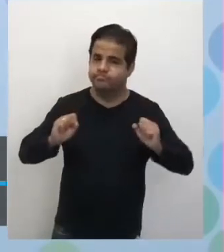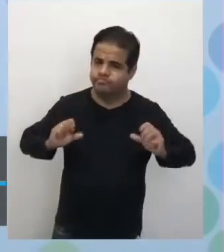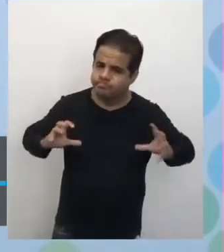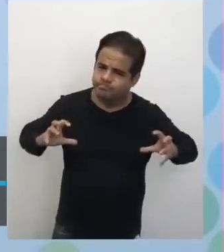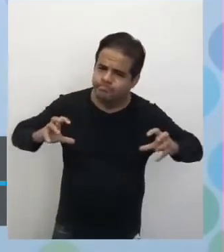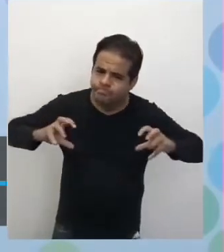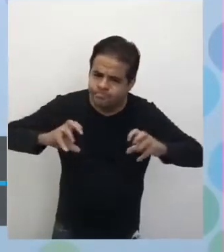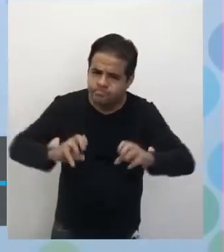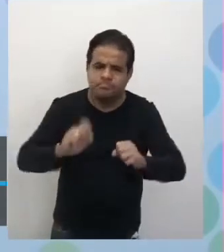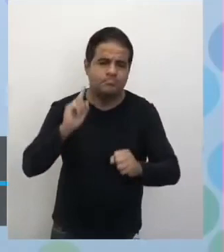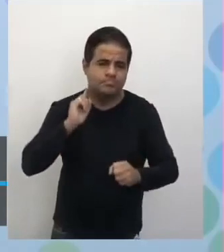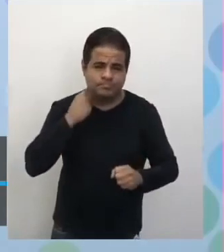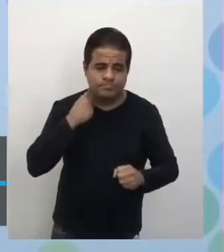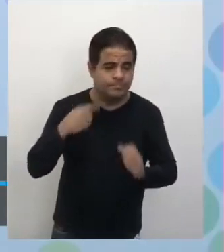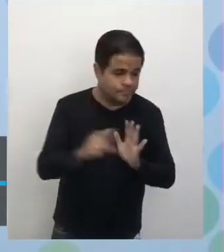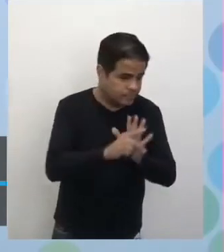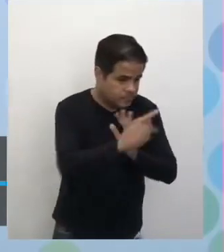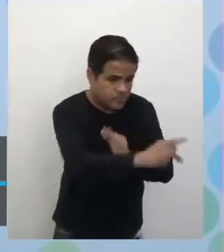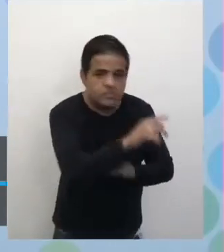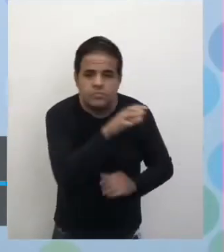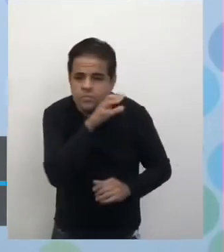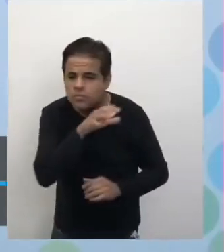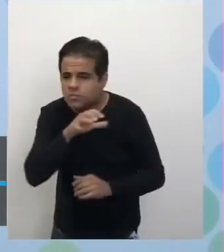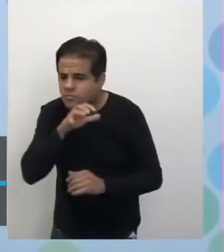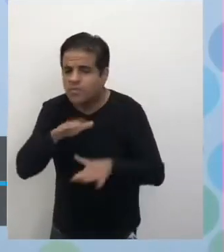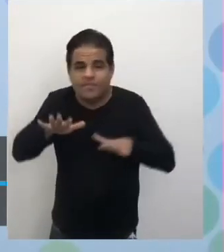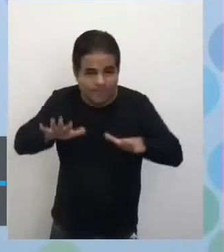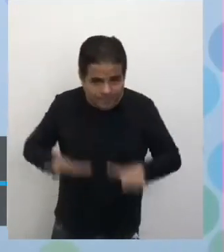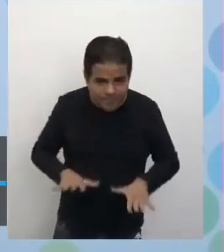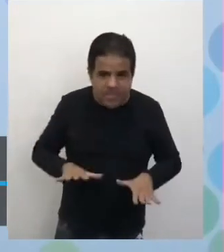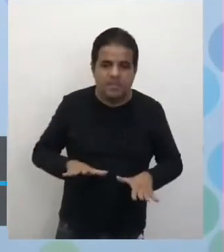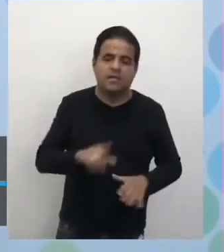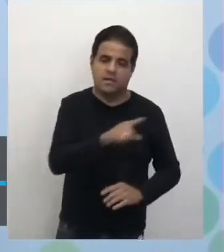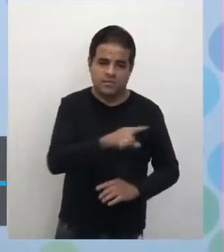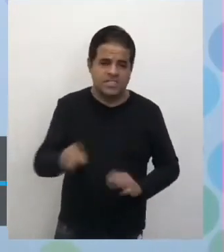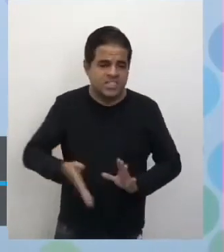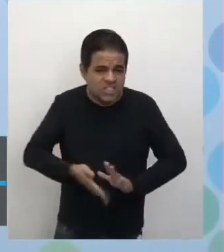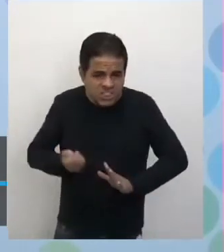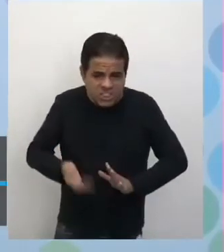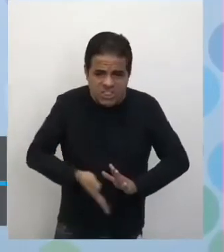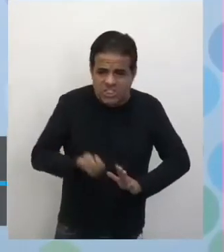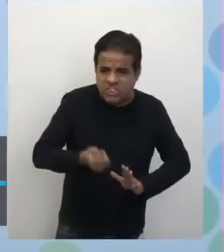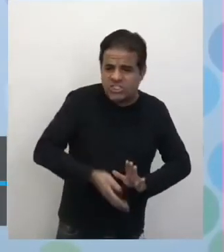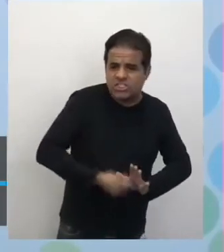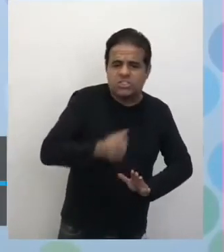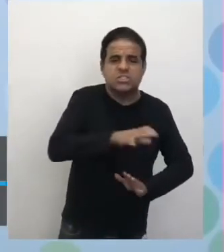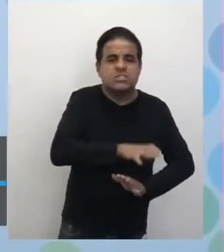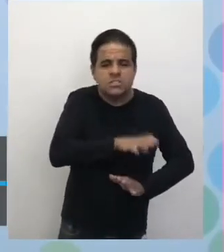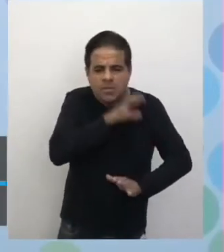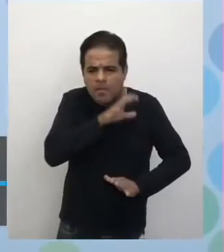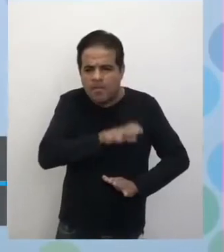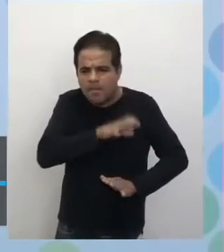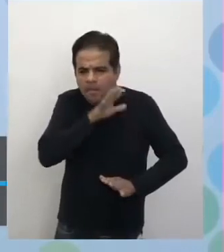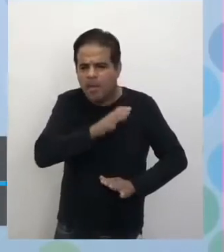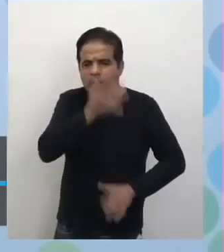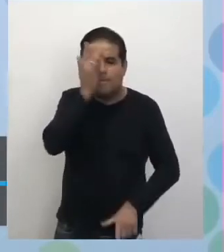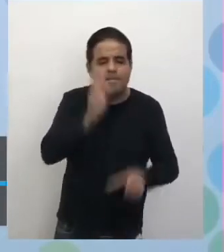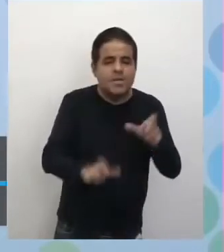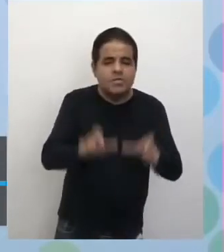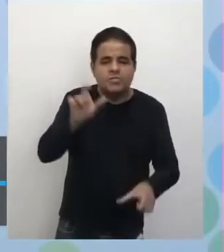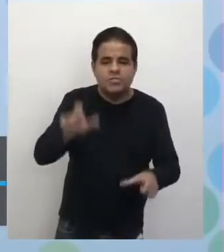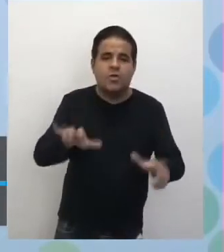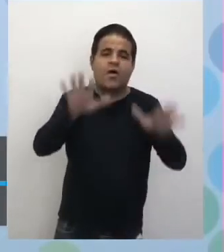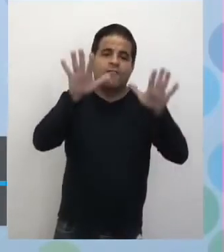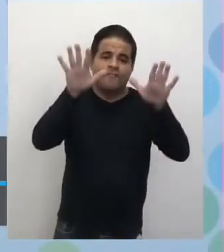né, os próprios animais que acabam ficando, porque por mais que você retire animais e as pessoas, sempre acaba